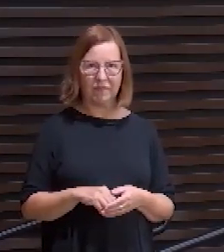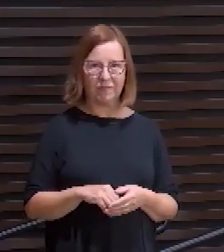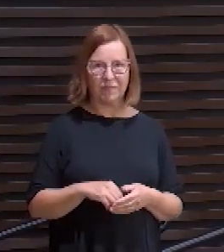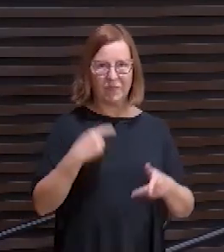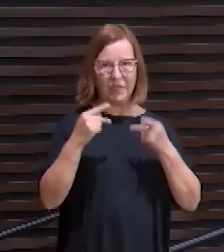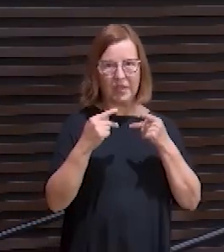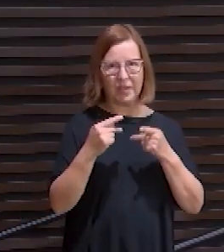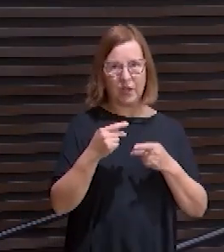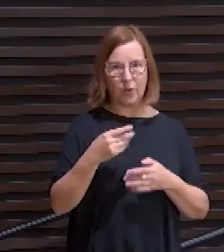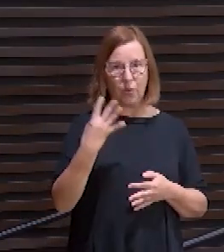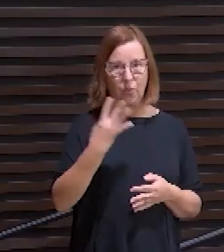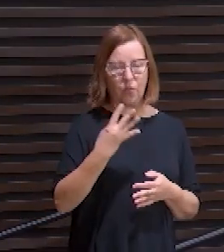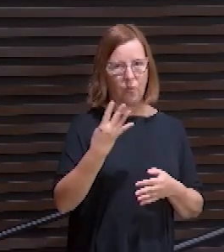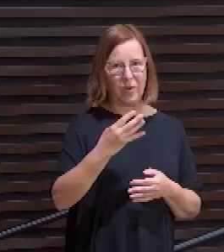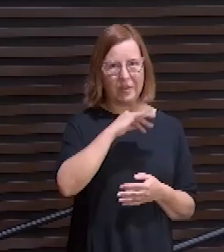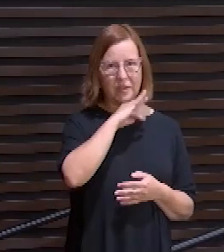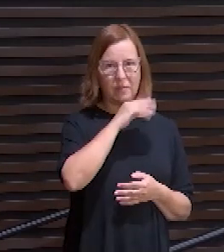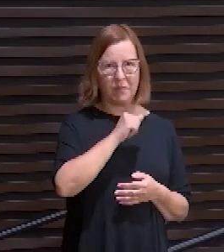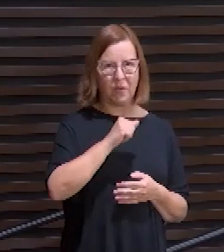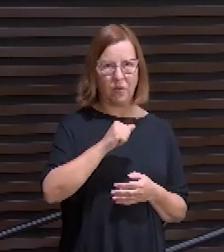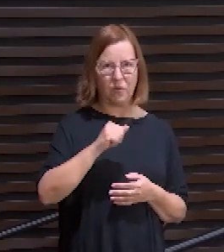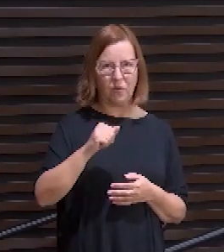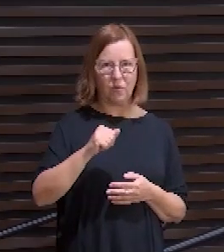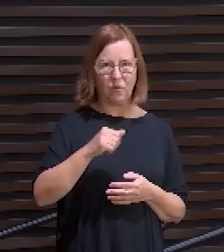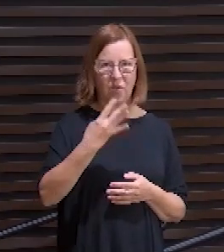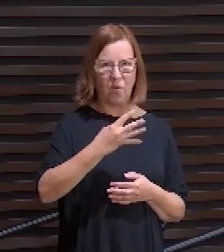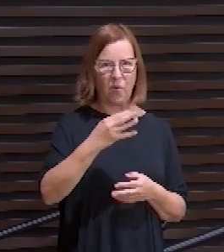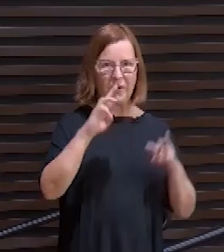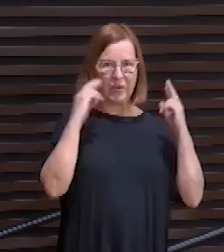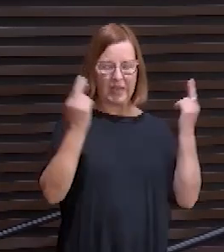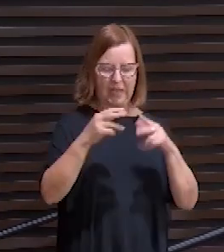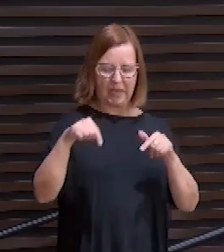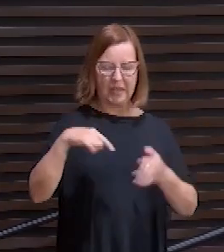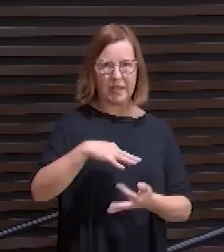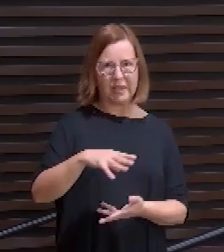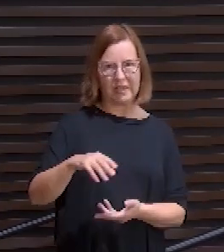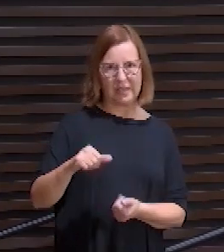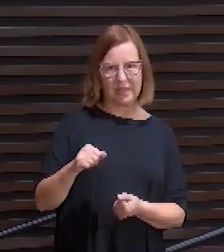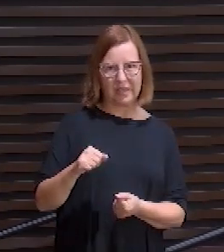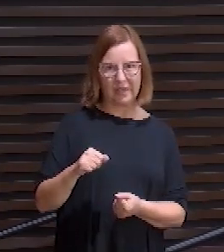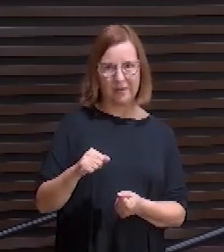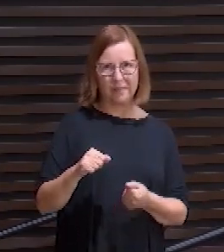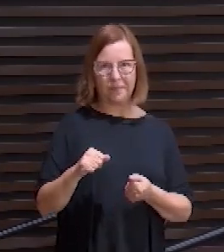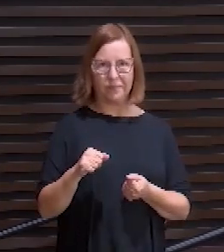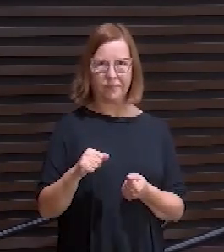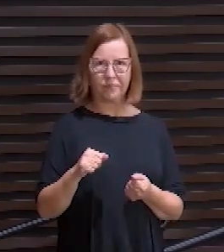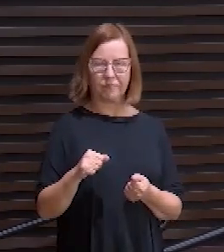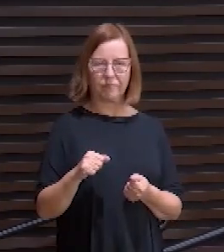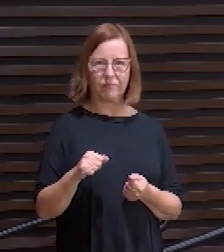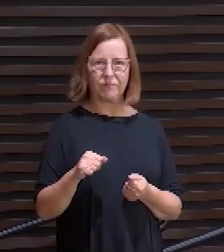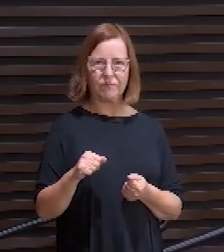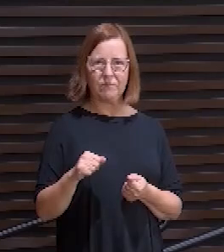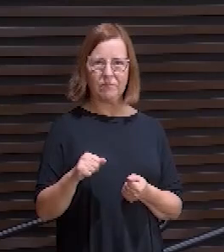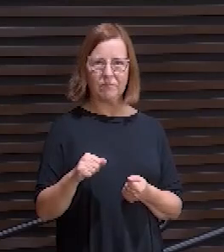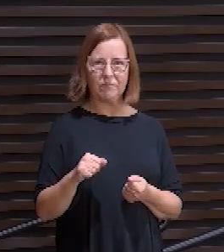Então ele disse, o quarto animal será um quarto reino na terra, já vimos isso, Império Romano, o qual